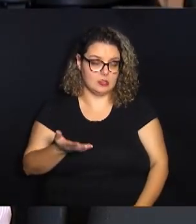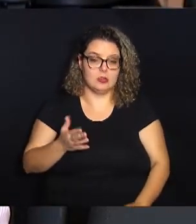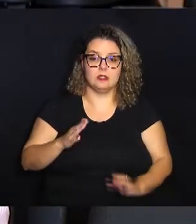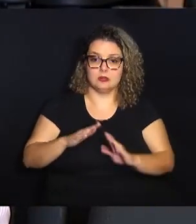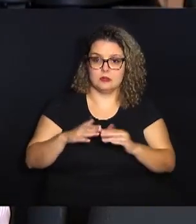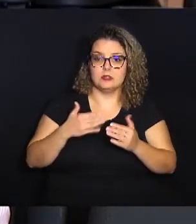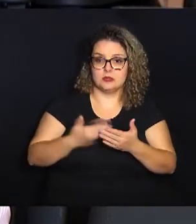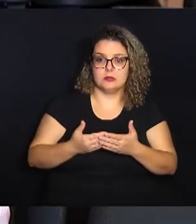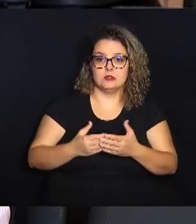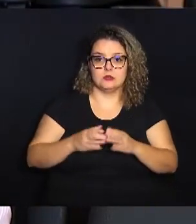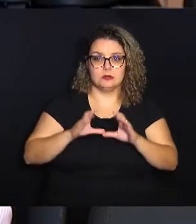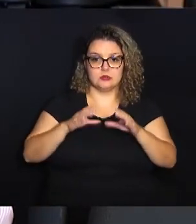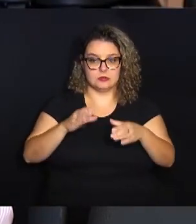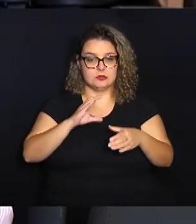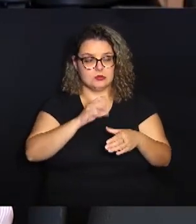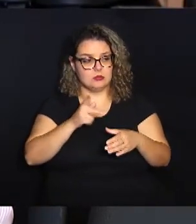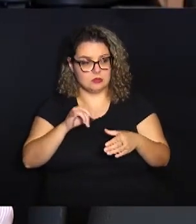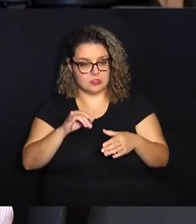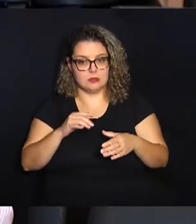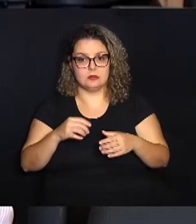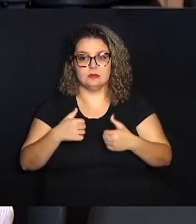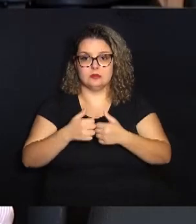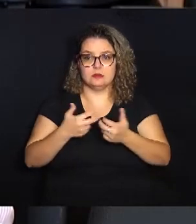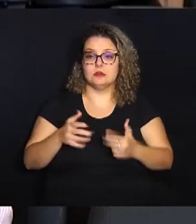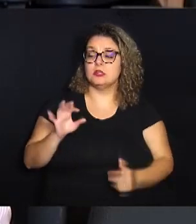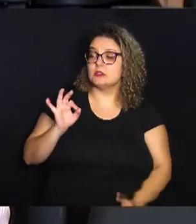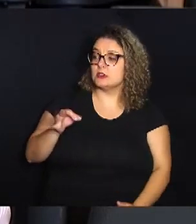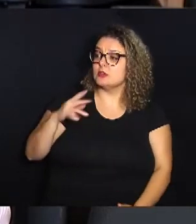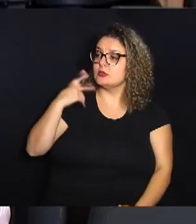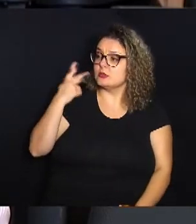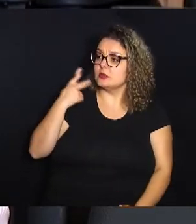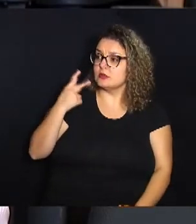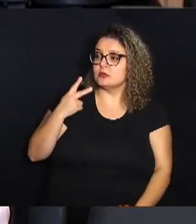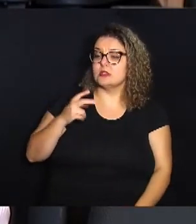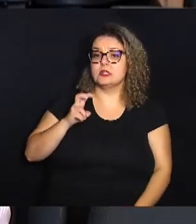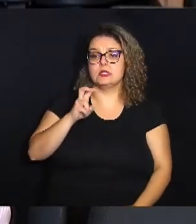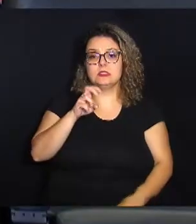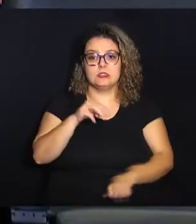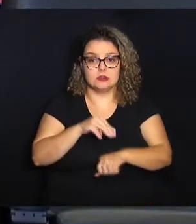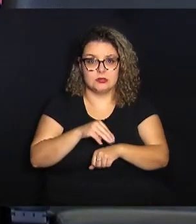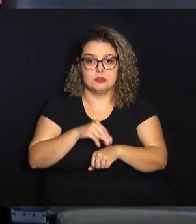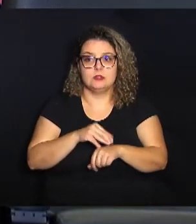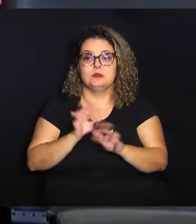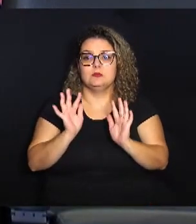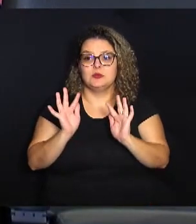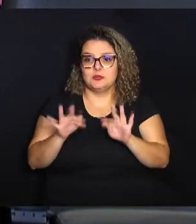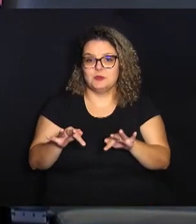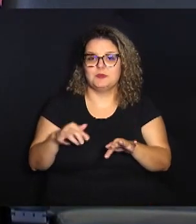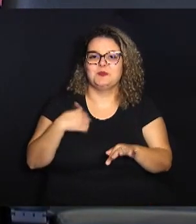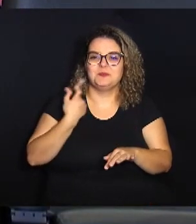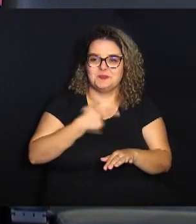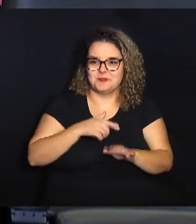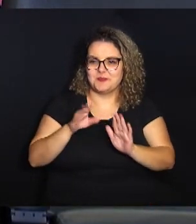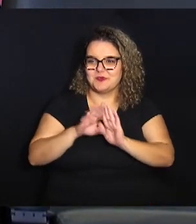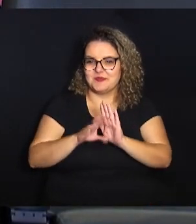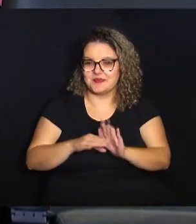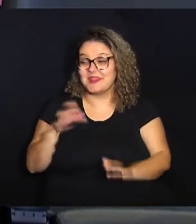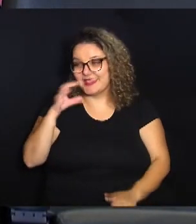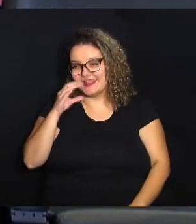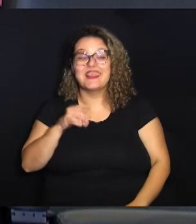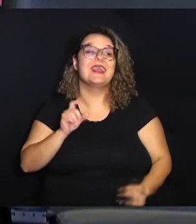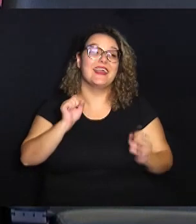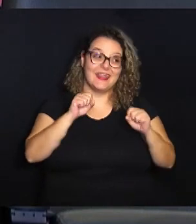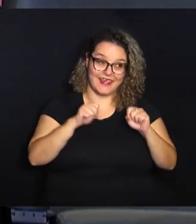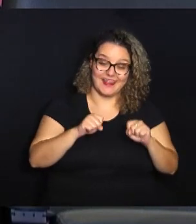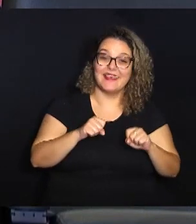requerimento da CPI do transporte. Tá certo. Vereador, restando 5 minutos para o término do nosso programa, passa rápido, vamos viu? lá, Mas